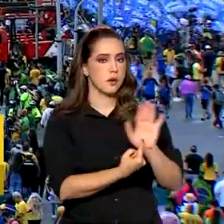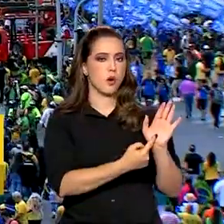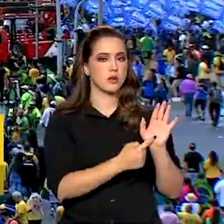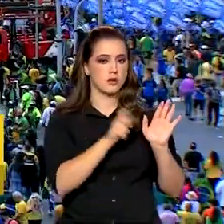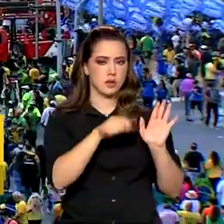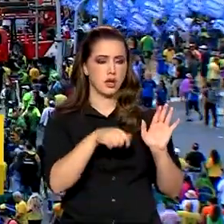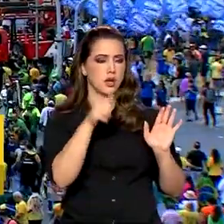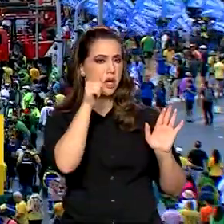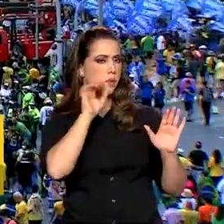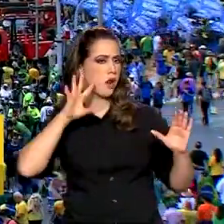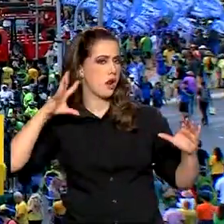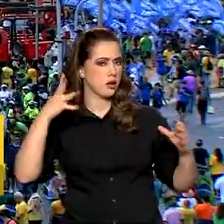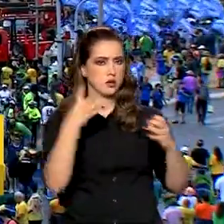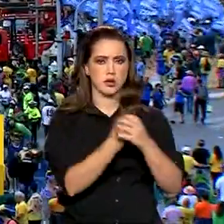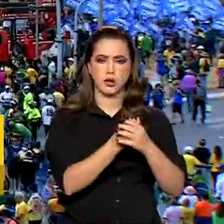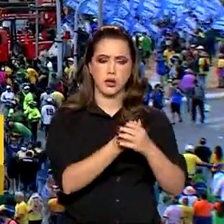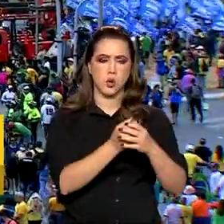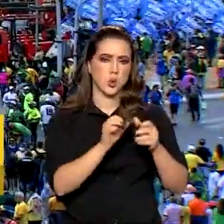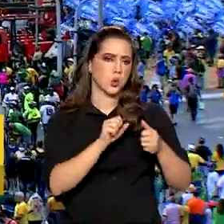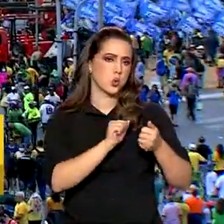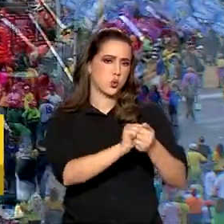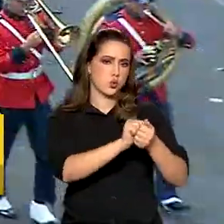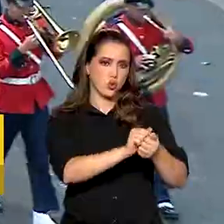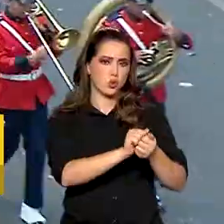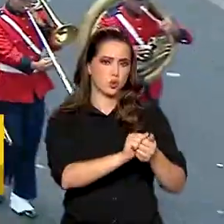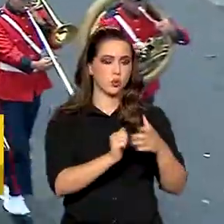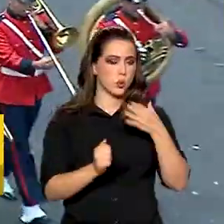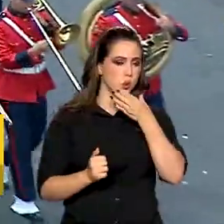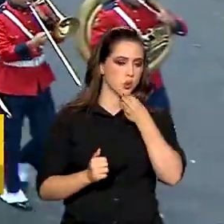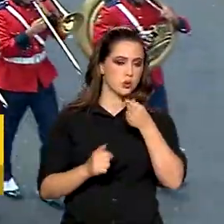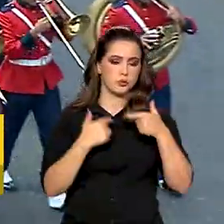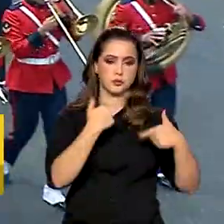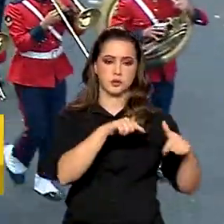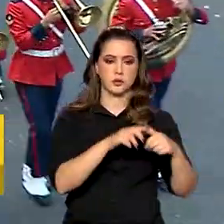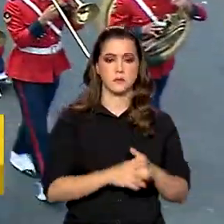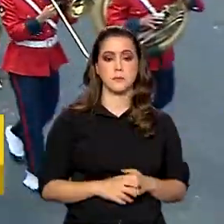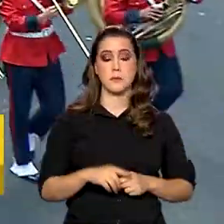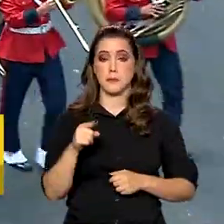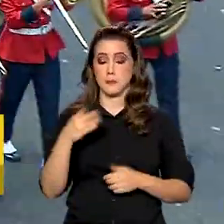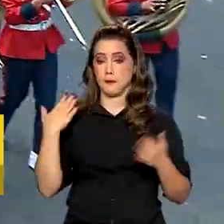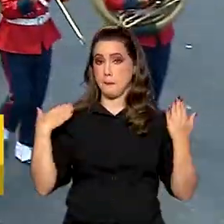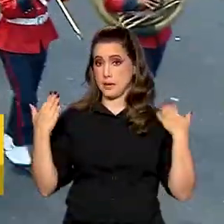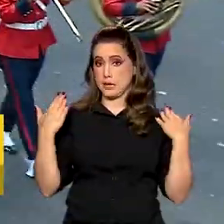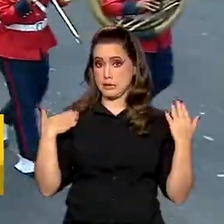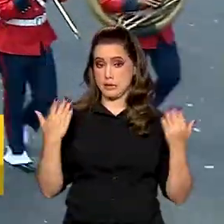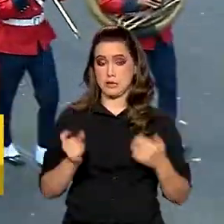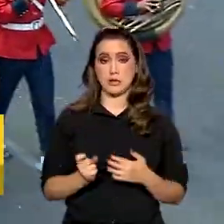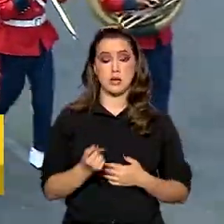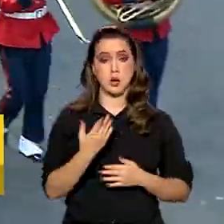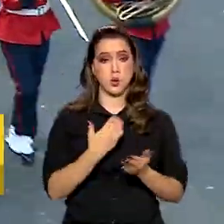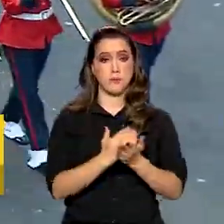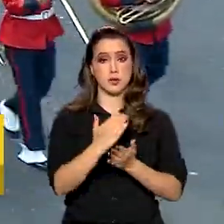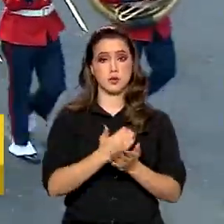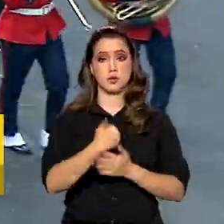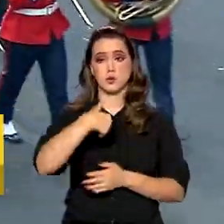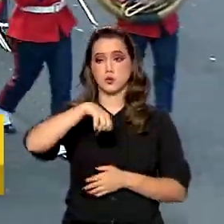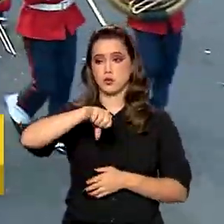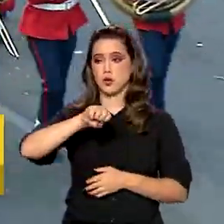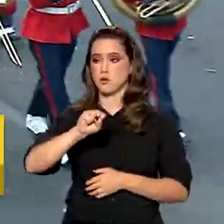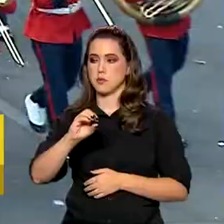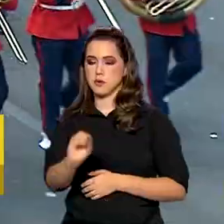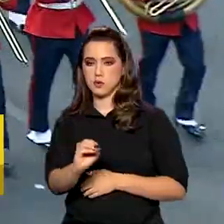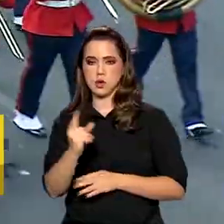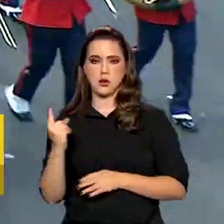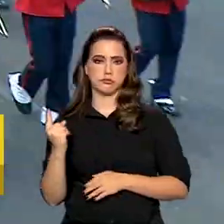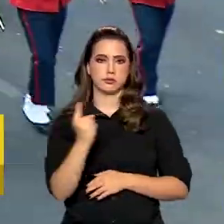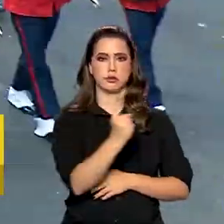na Marinha. A Marinha foi uma força pioneira na entrada de mulheres, né? Em 1980,